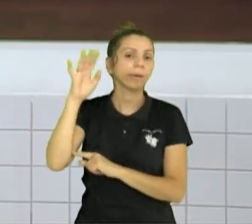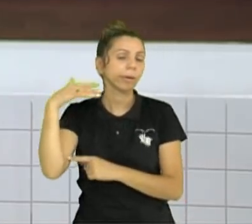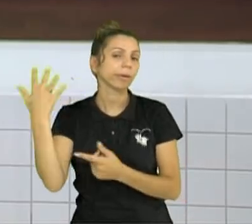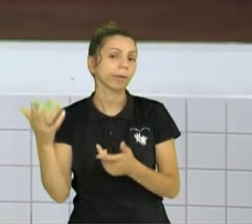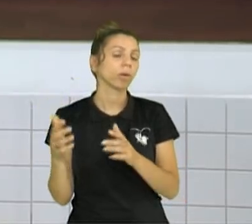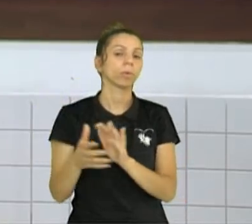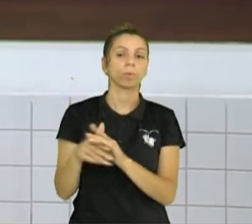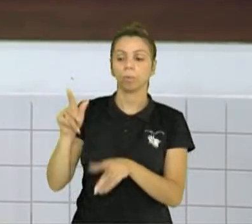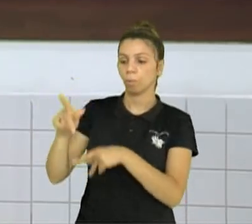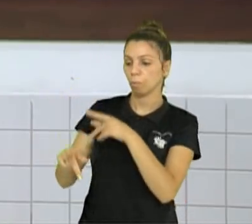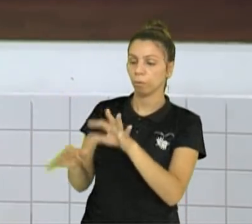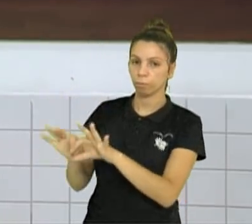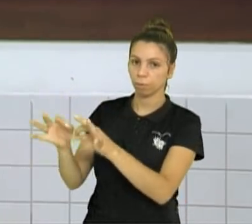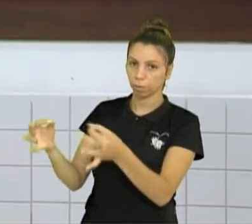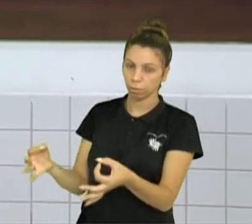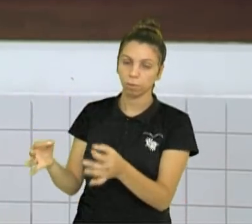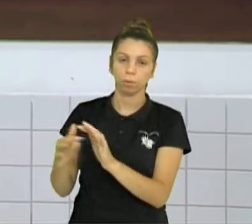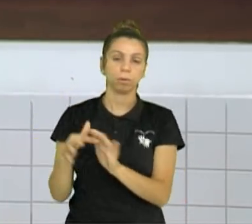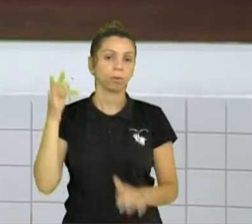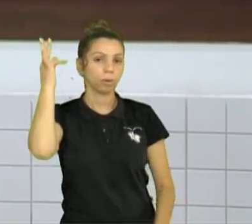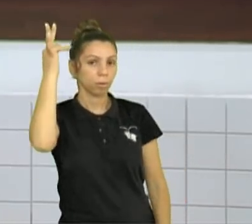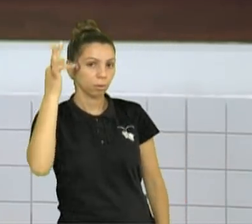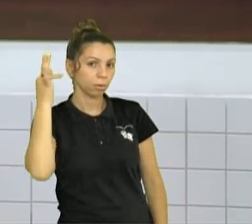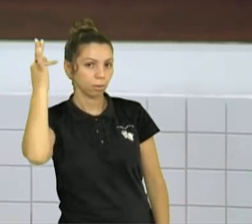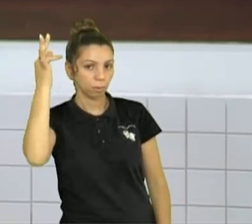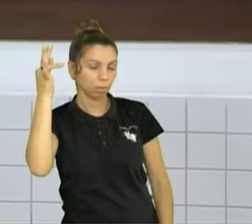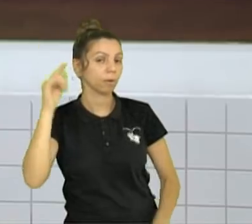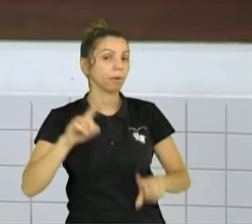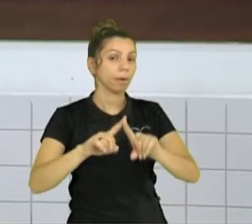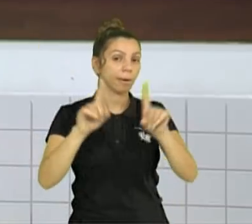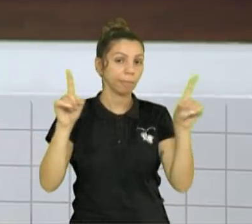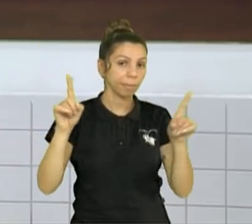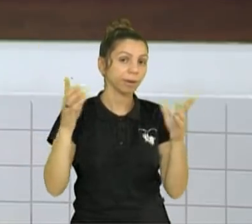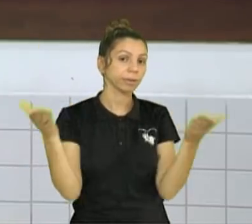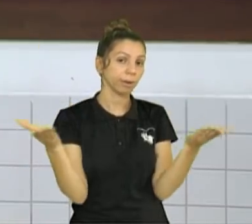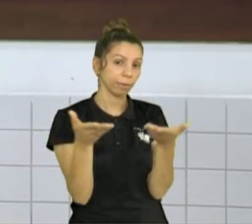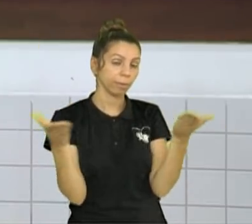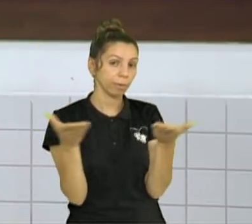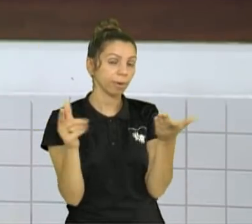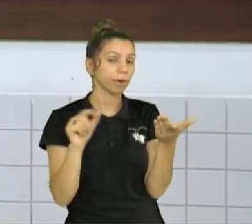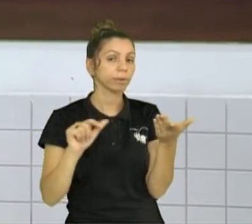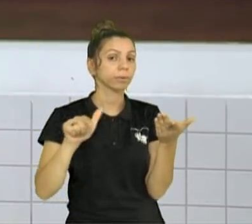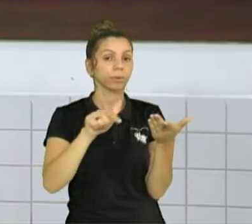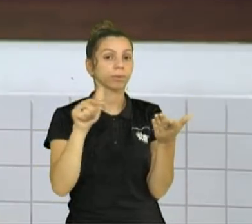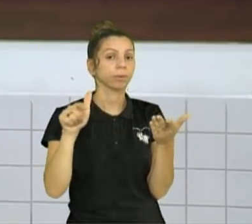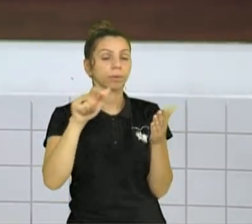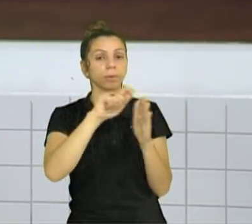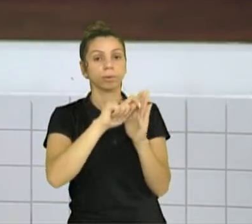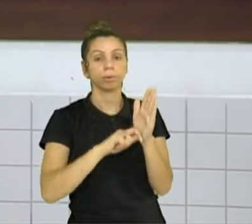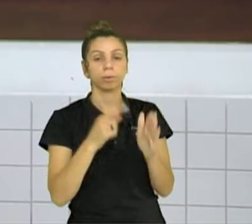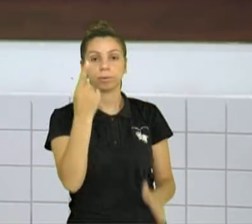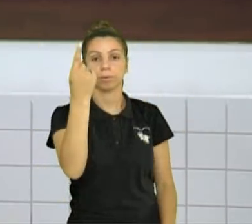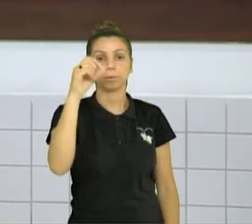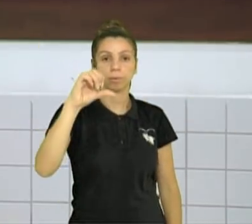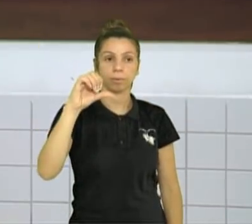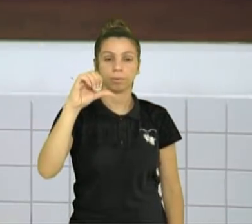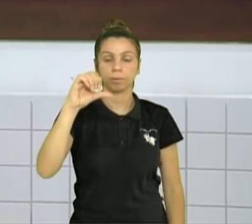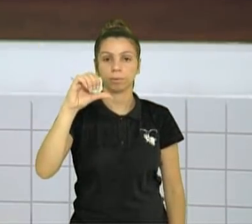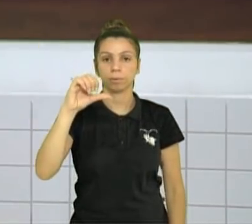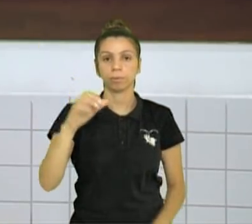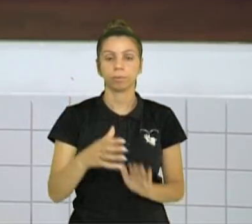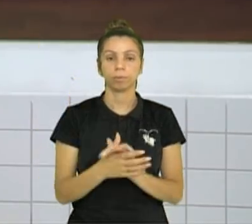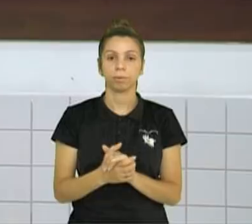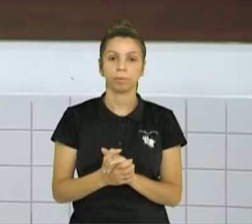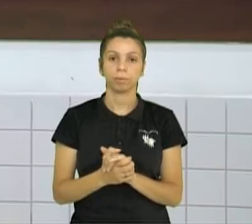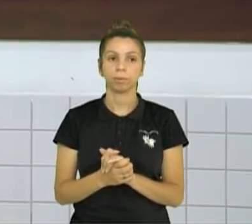como diria no sentido filosófico gramsciano, mas nós temos agora, no século XIX, pensadores que vão falar o seguinte, olha, realmente o problema